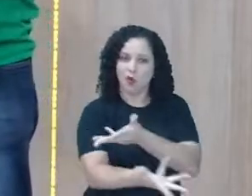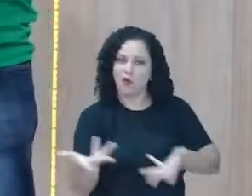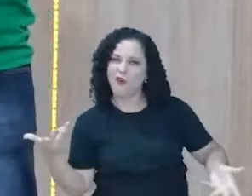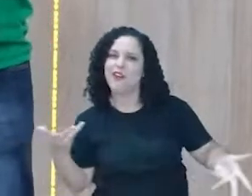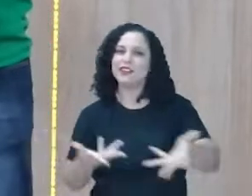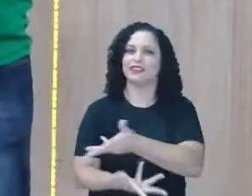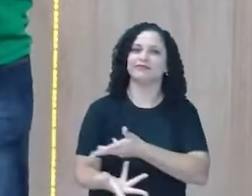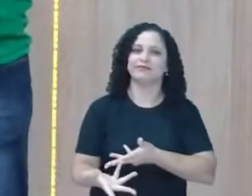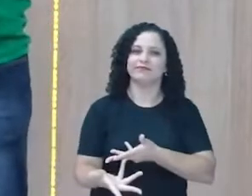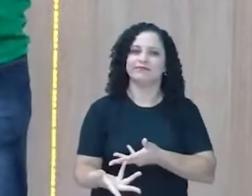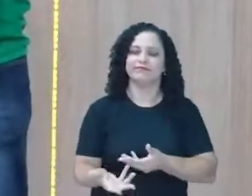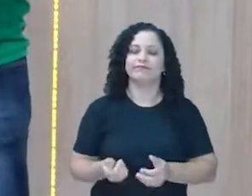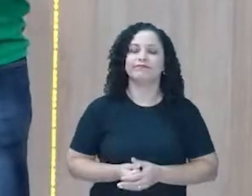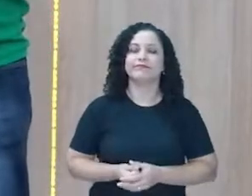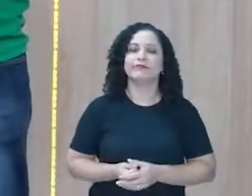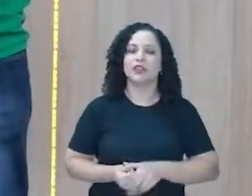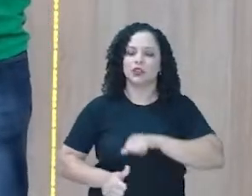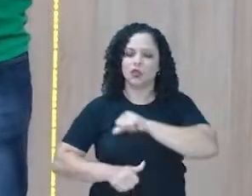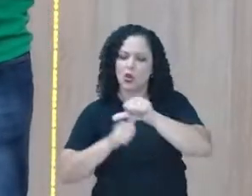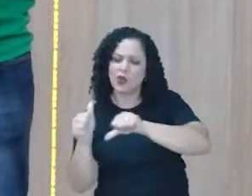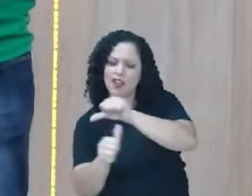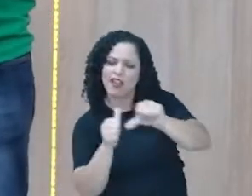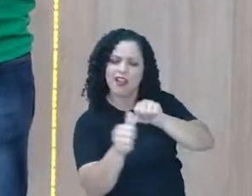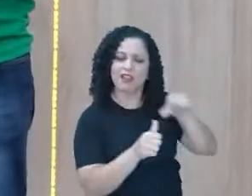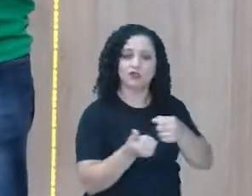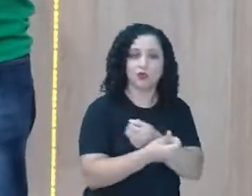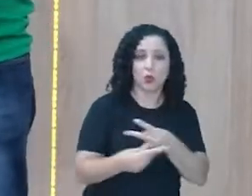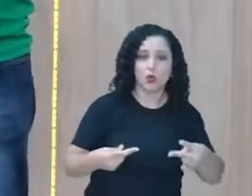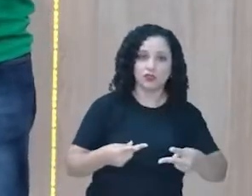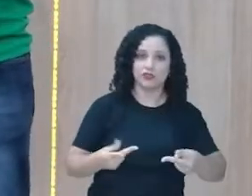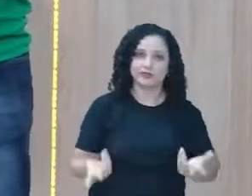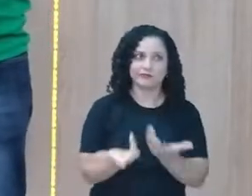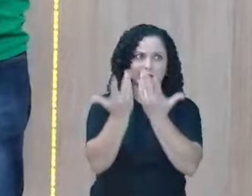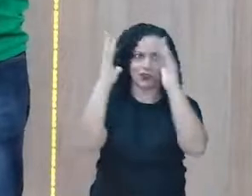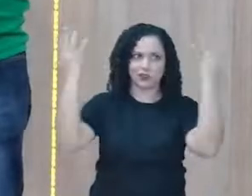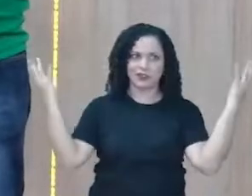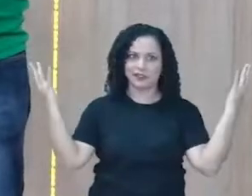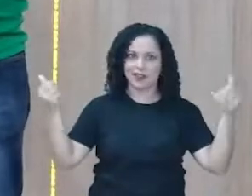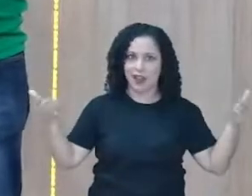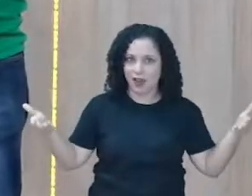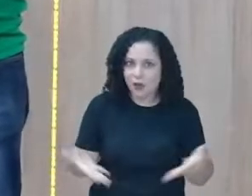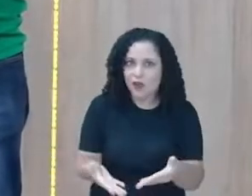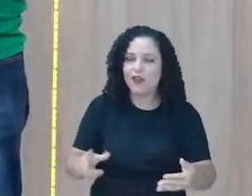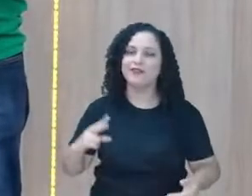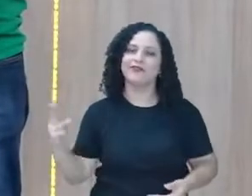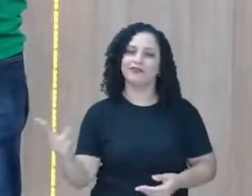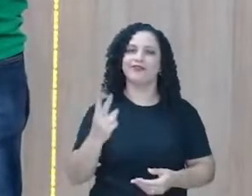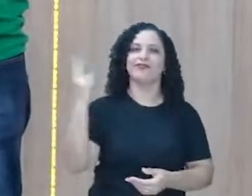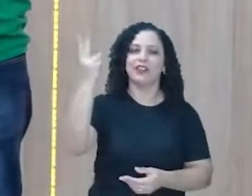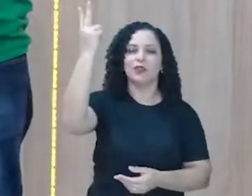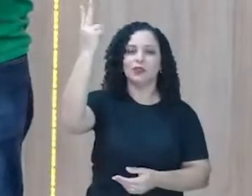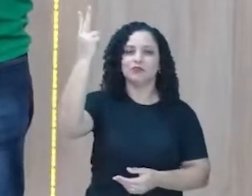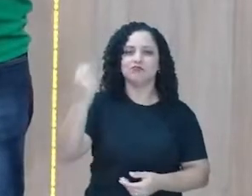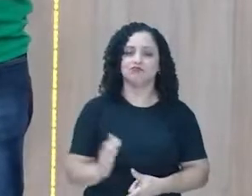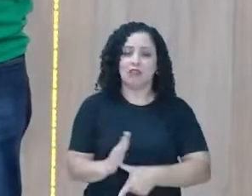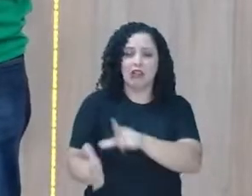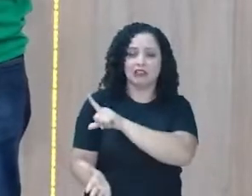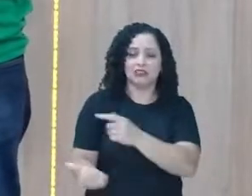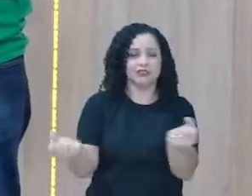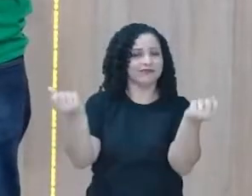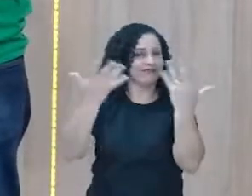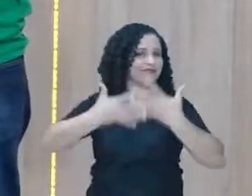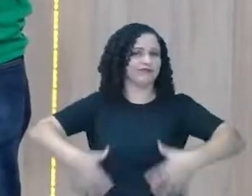Então, os elementos da natureza, os objetos da natureza vão passar a ter um valor que antes não tinham. Então, isso vai